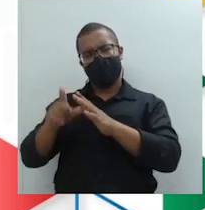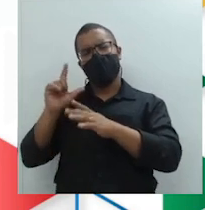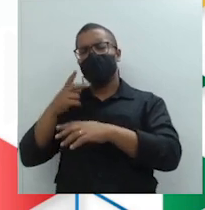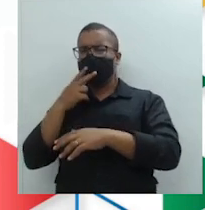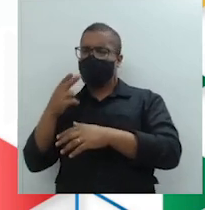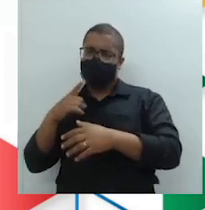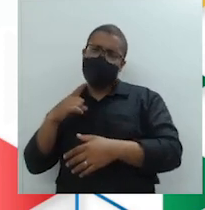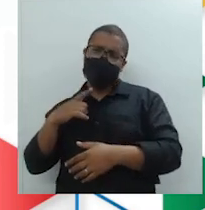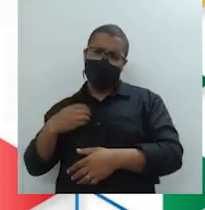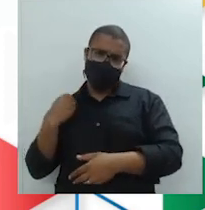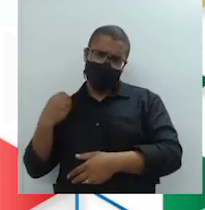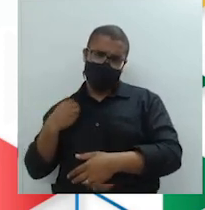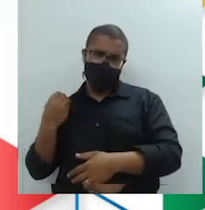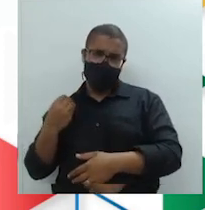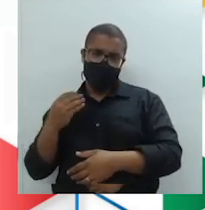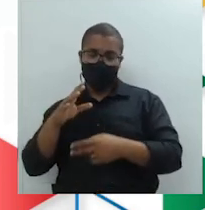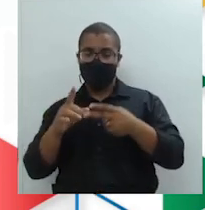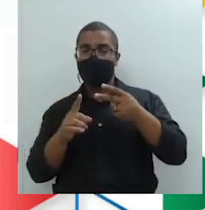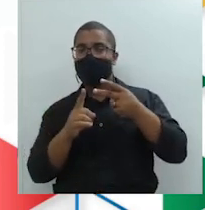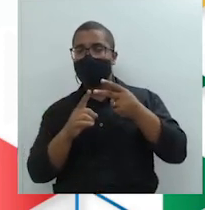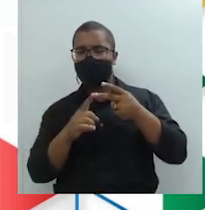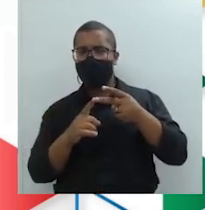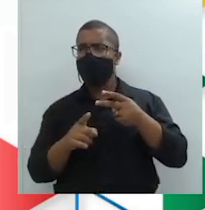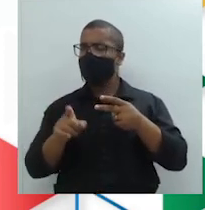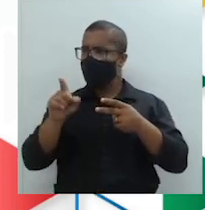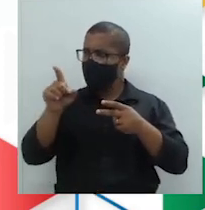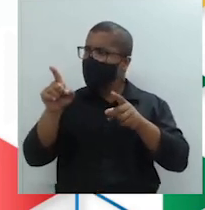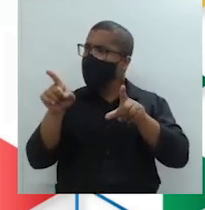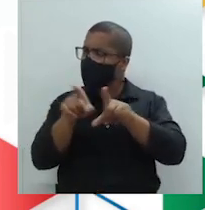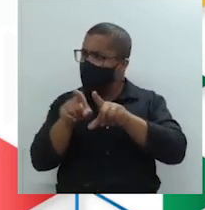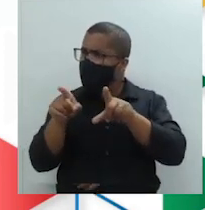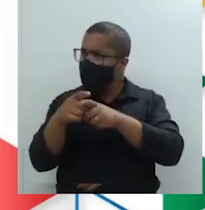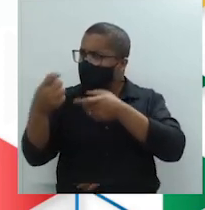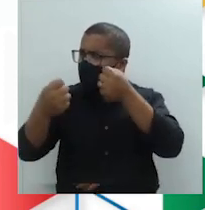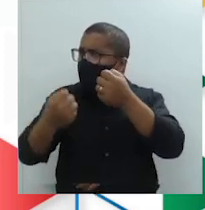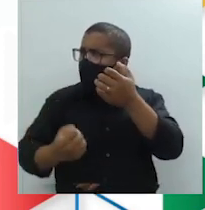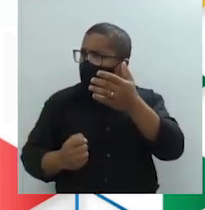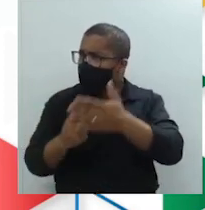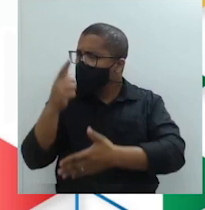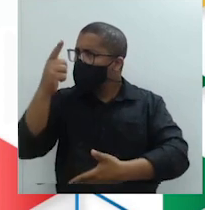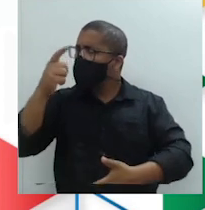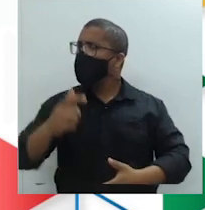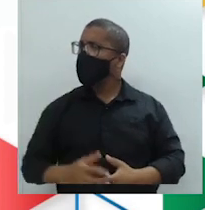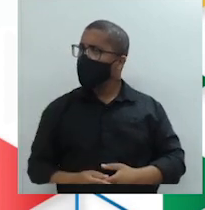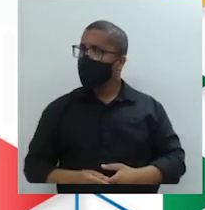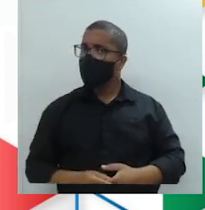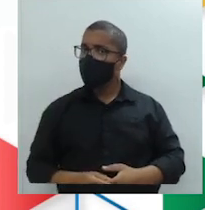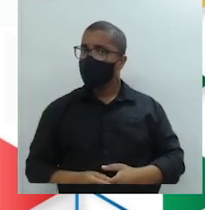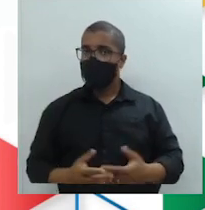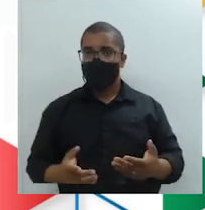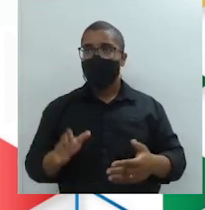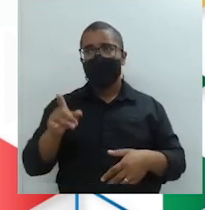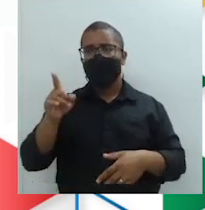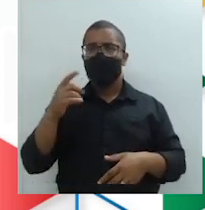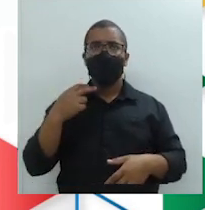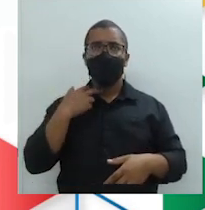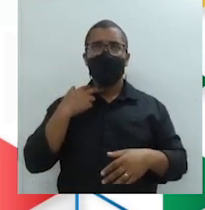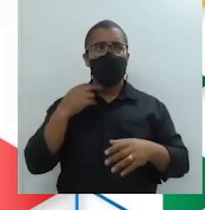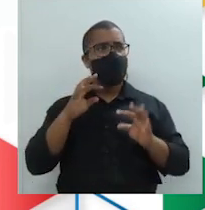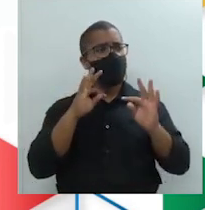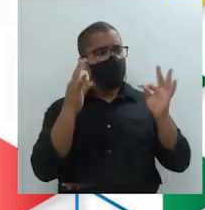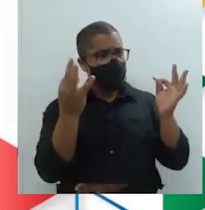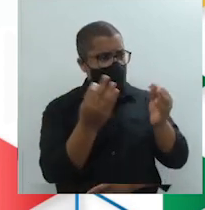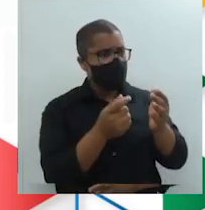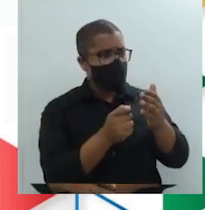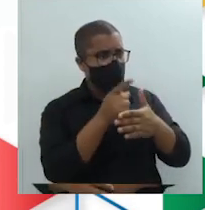anteriormente fumava. Olha aí. Segundo, até você comprou um carro. Quer dizer, até você que